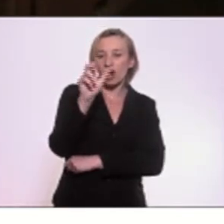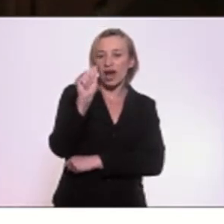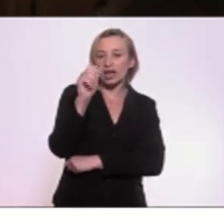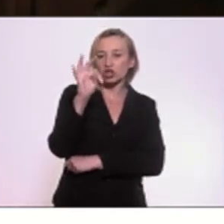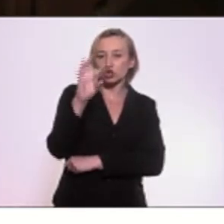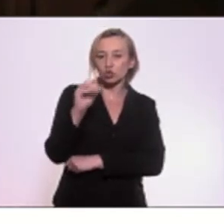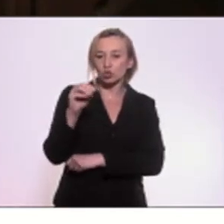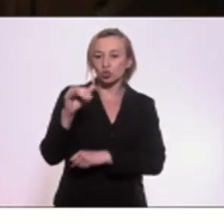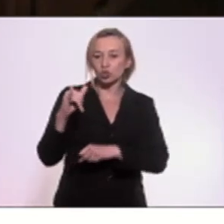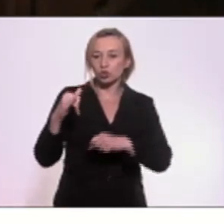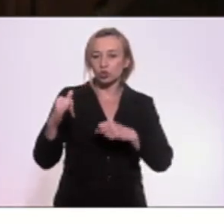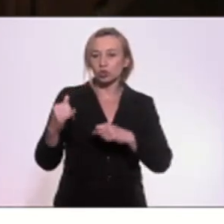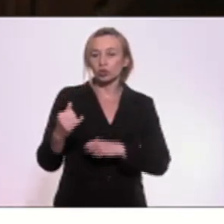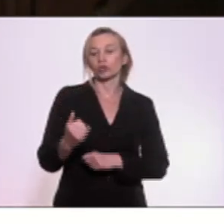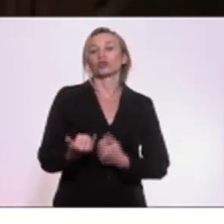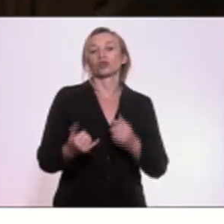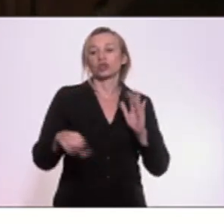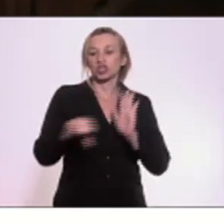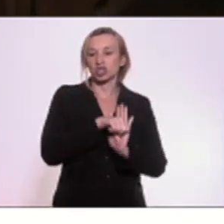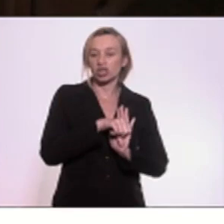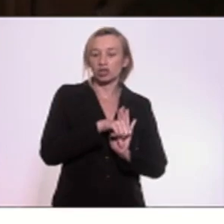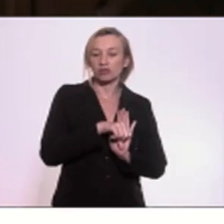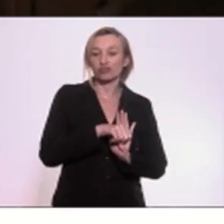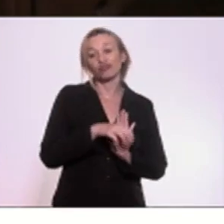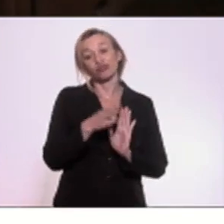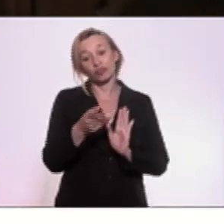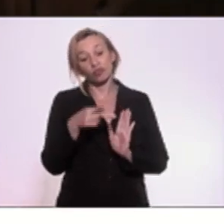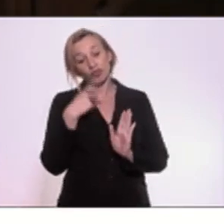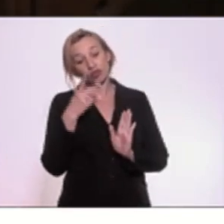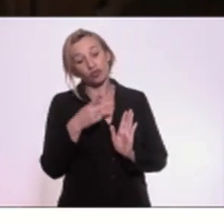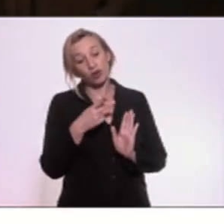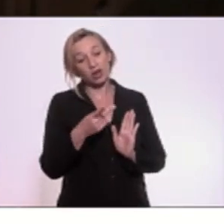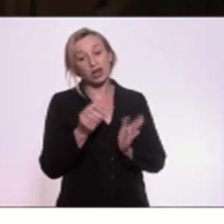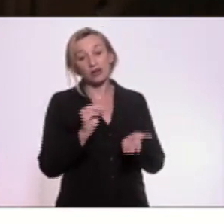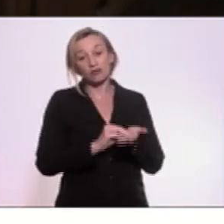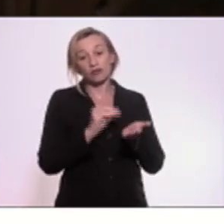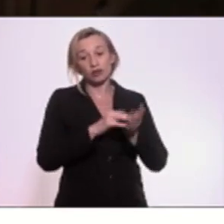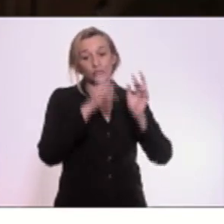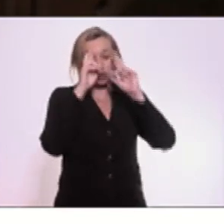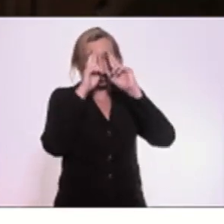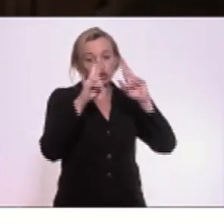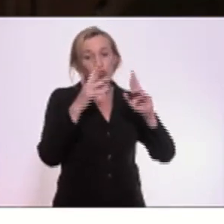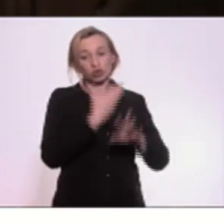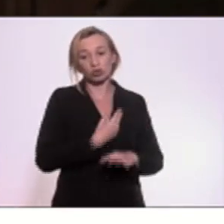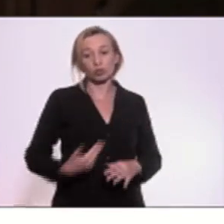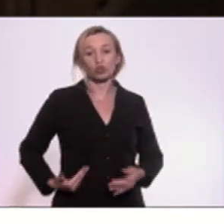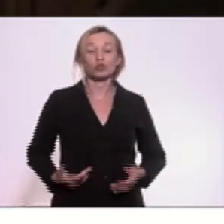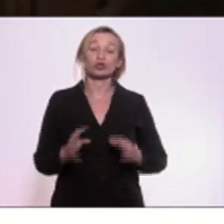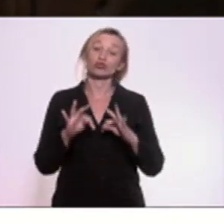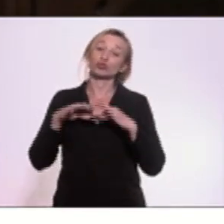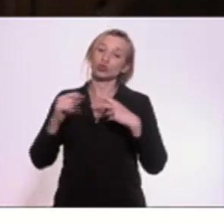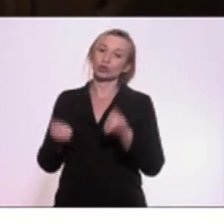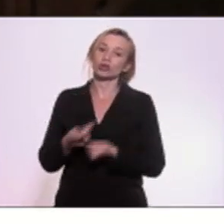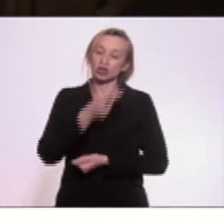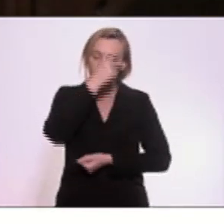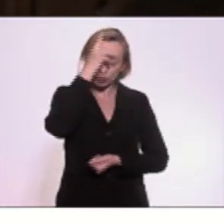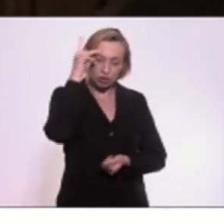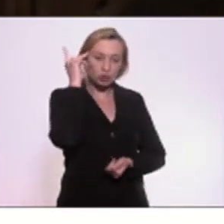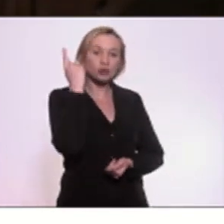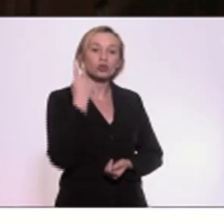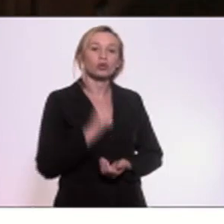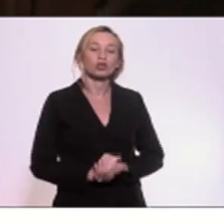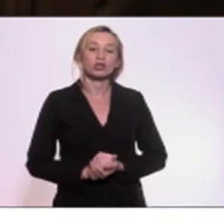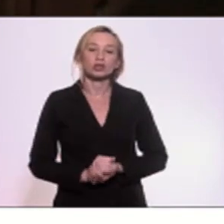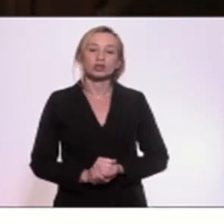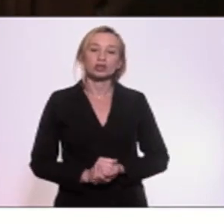o cerne do desrespeito à república. Todo mundo que